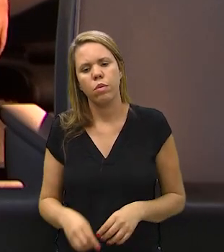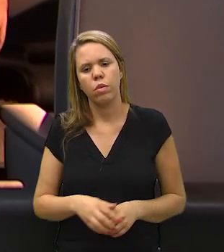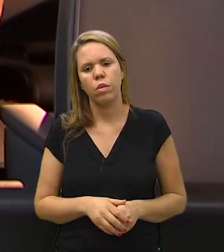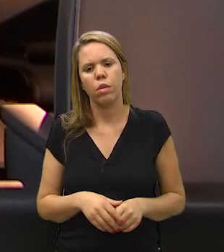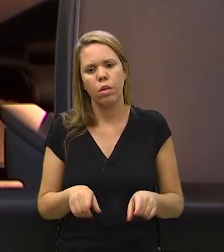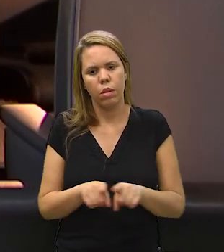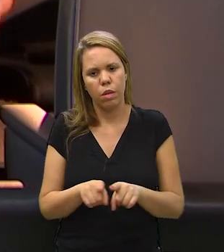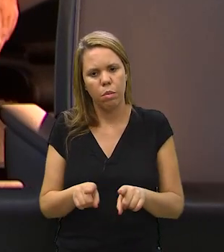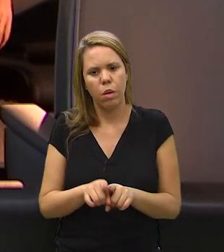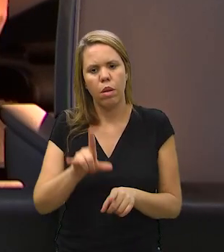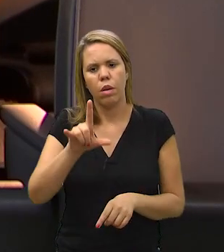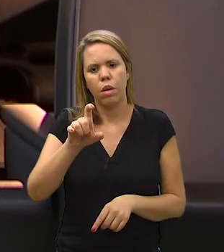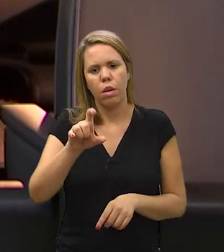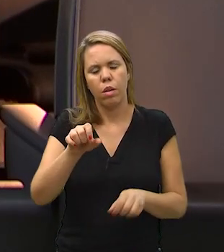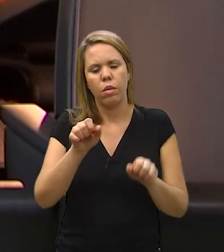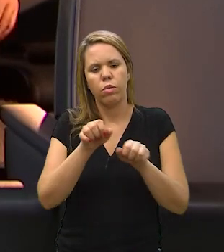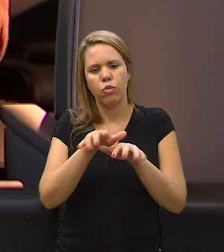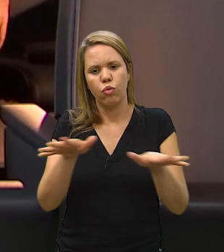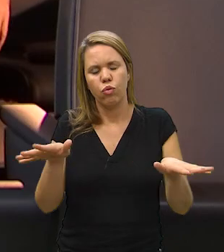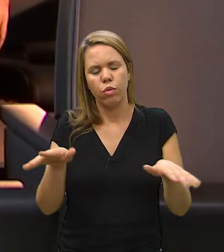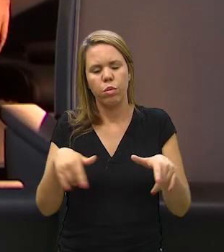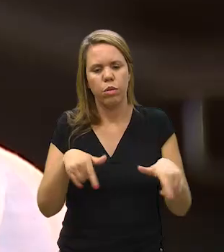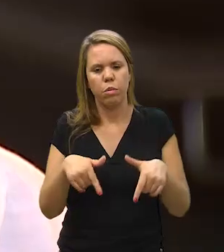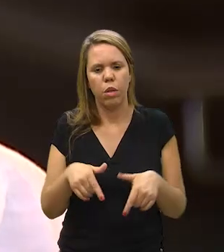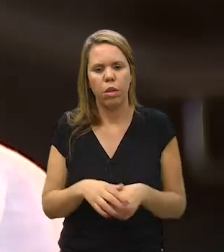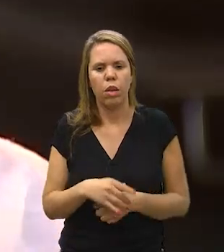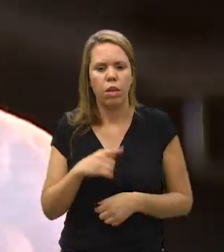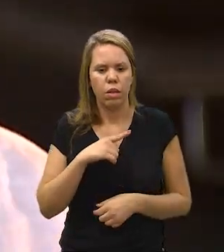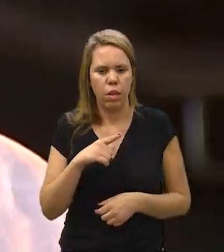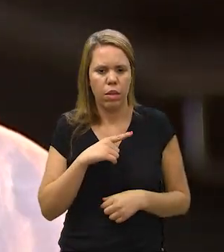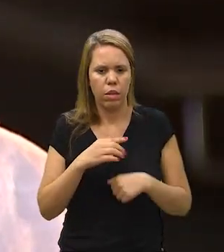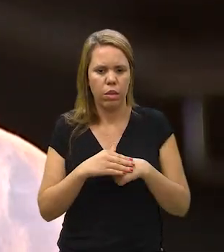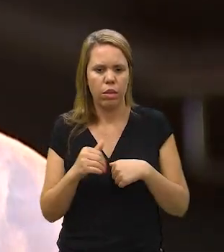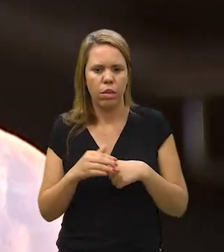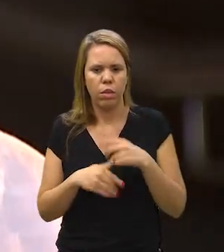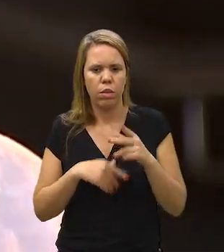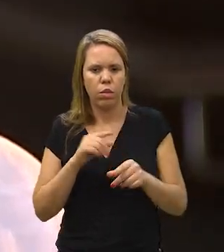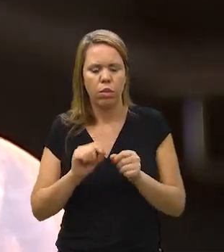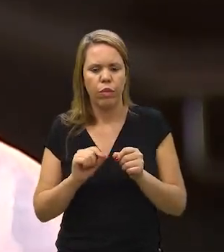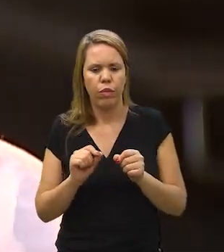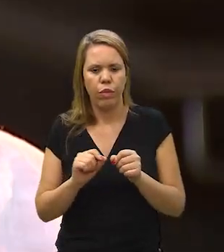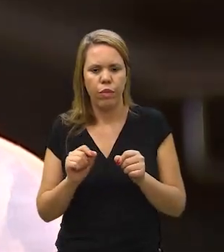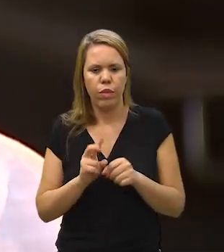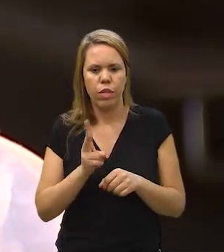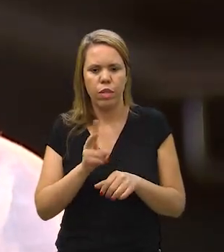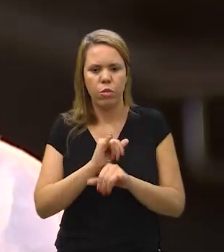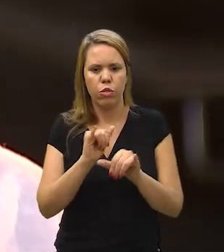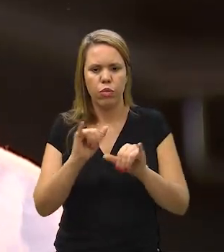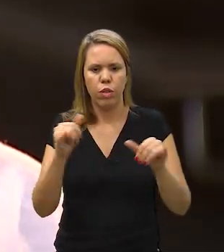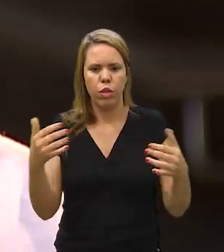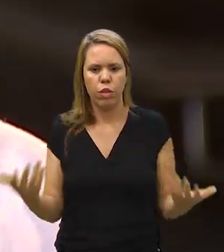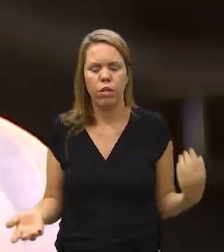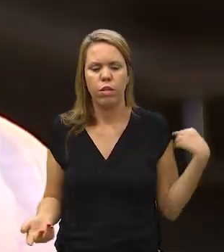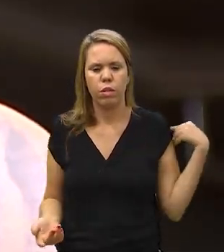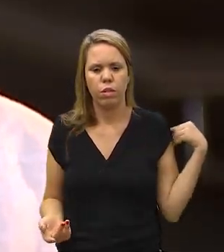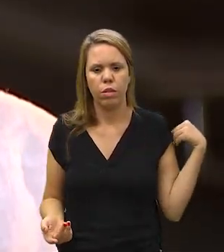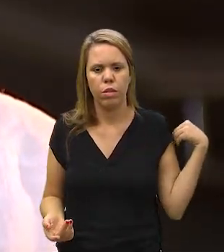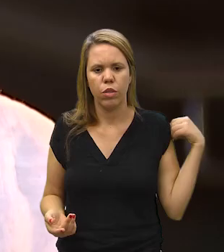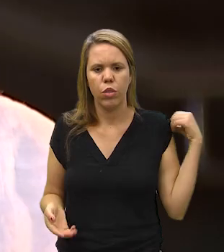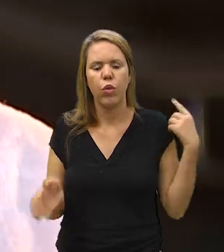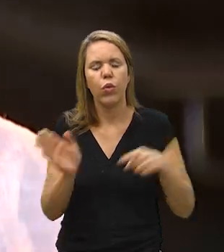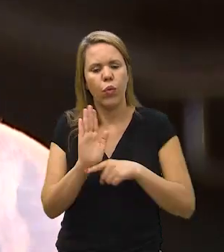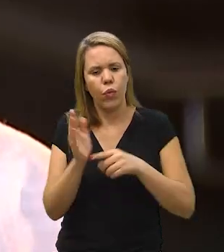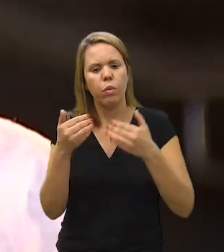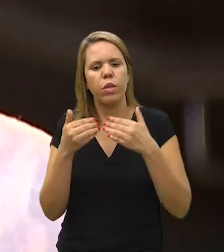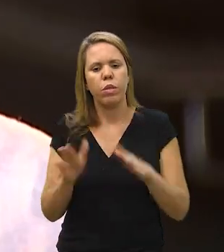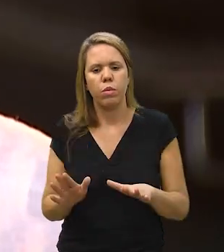Instagram, estou sempre divulgando meus trabalhos, porque eu tenho muito carinho por aquilo que eu faço, então eu estou sempre divulgando. E quando o filme está